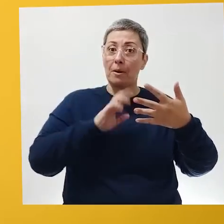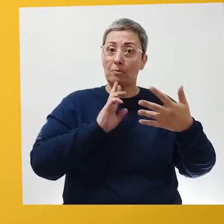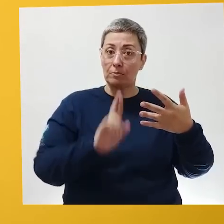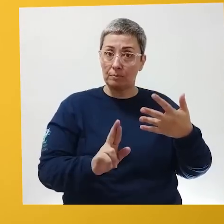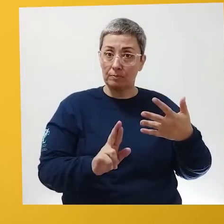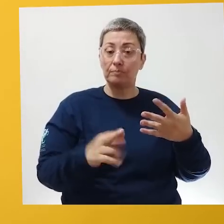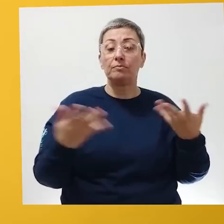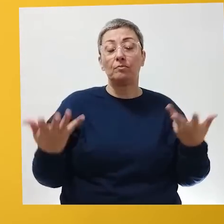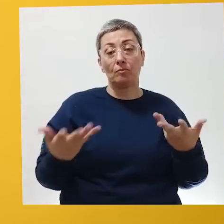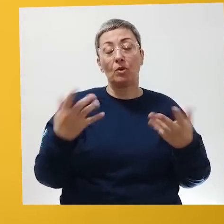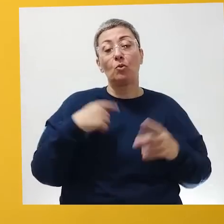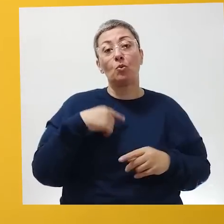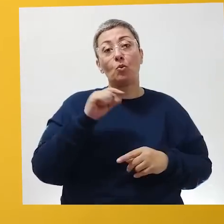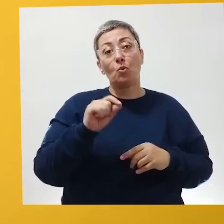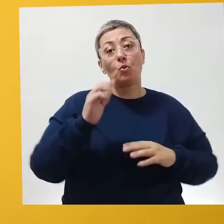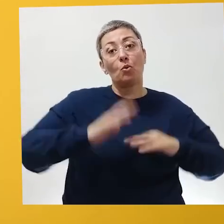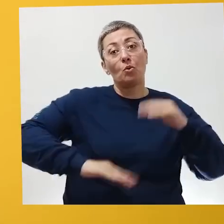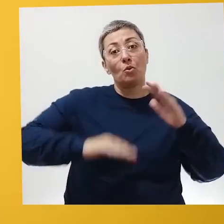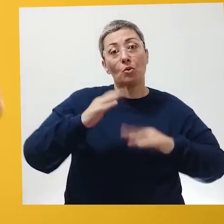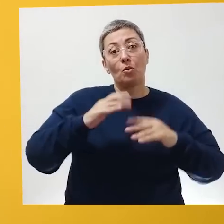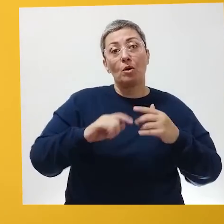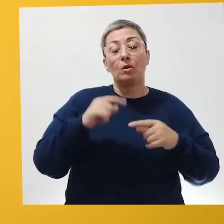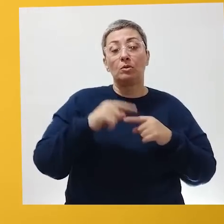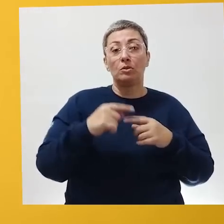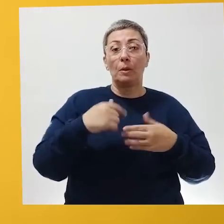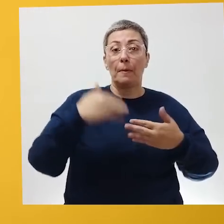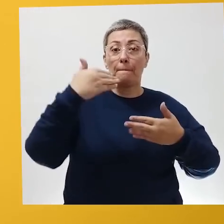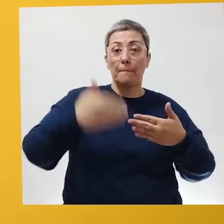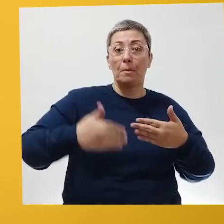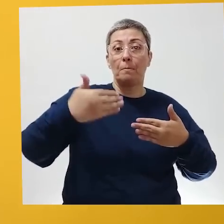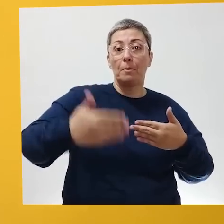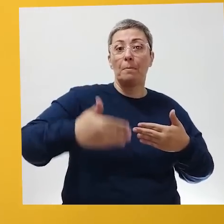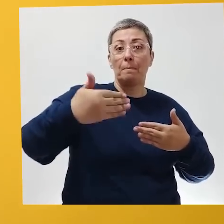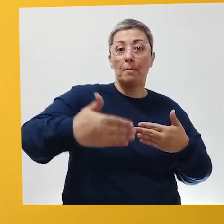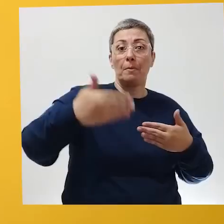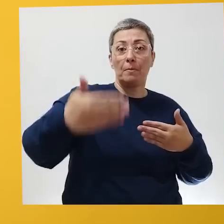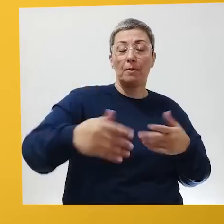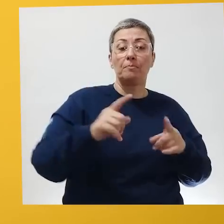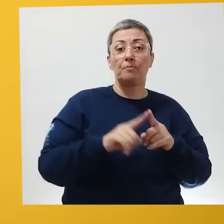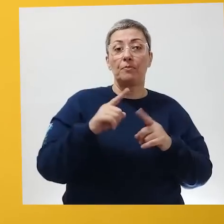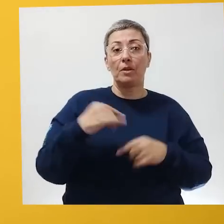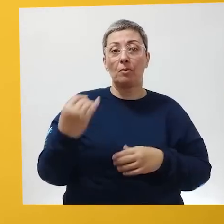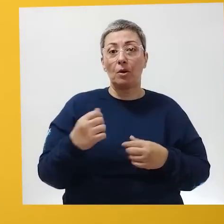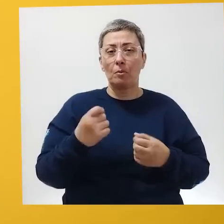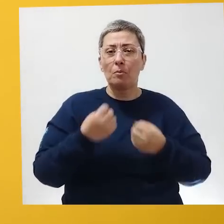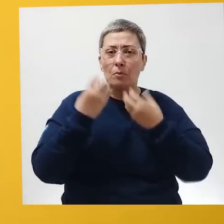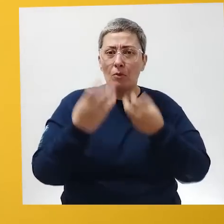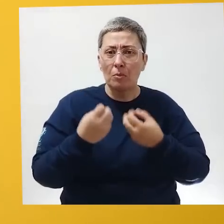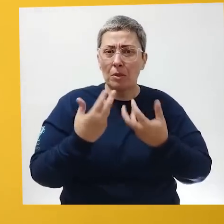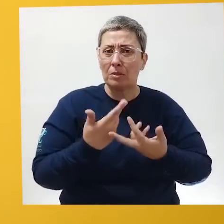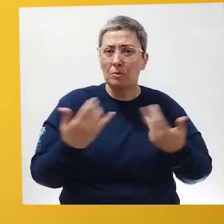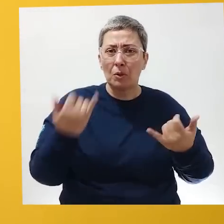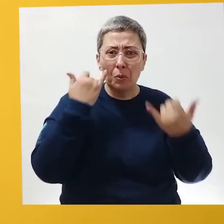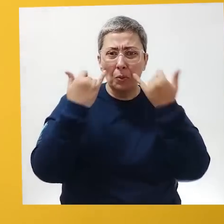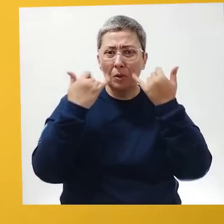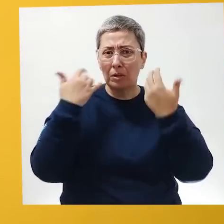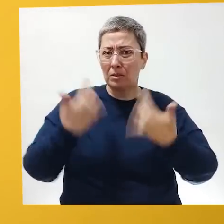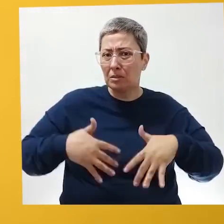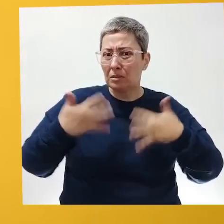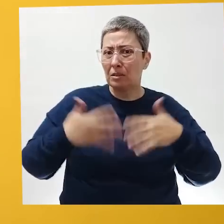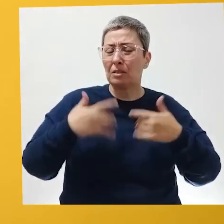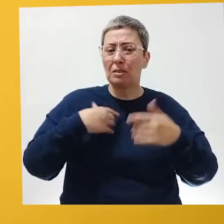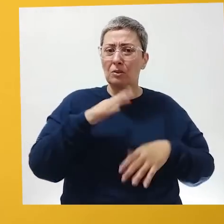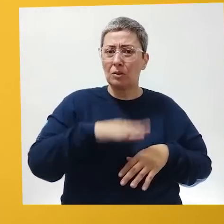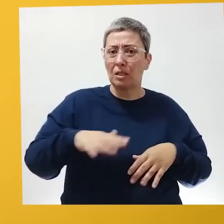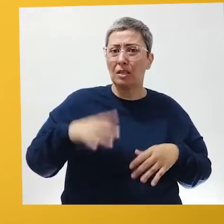resposta, que é a atividade seguida por passos. Como é muita informação e muitas vezes a criança